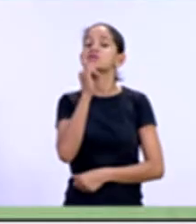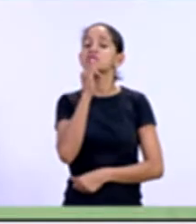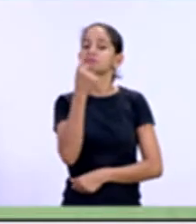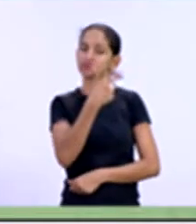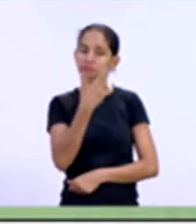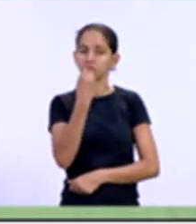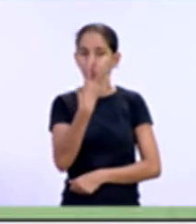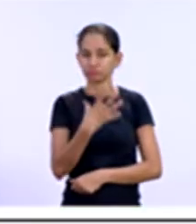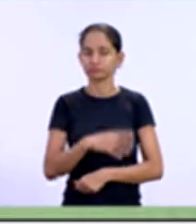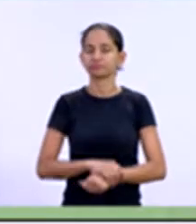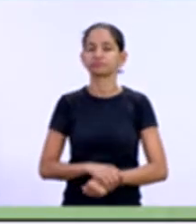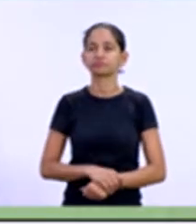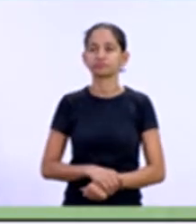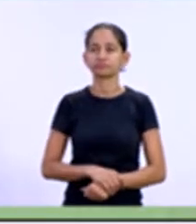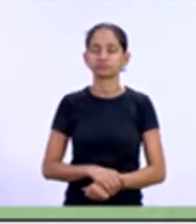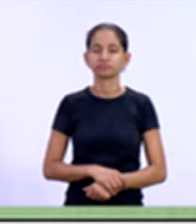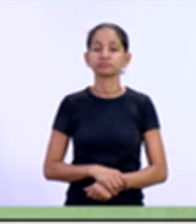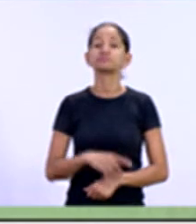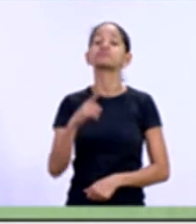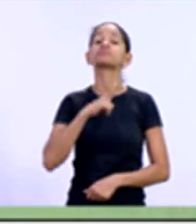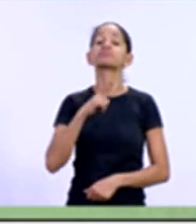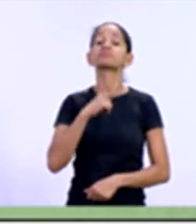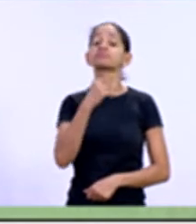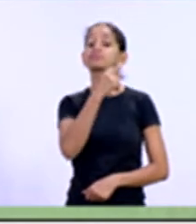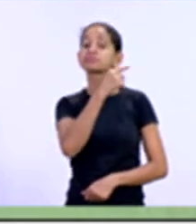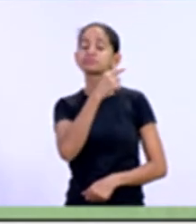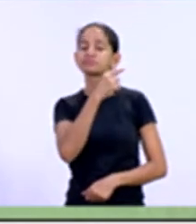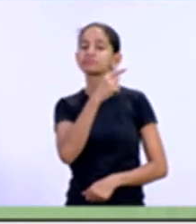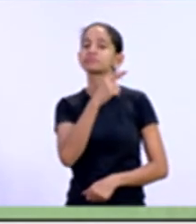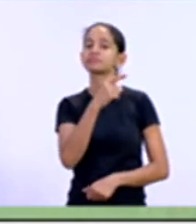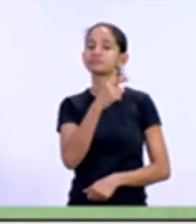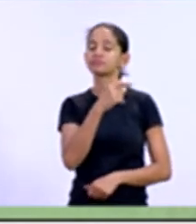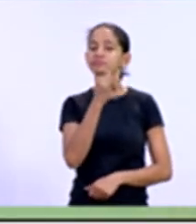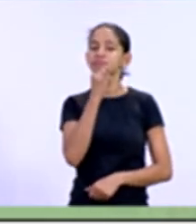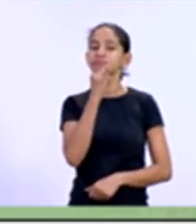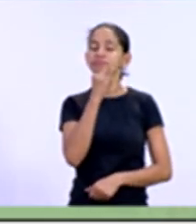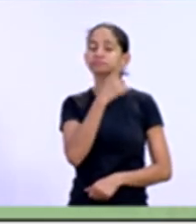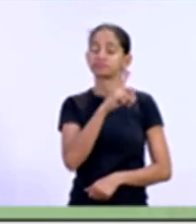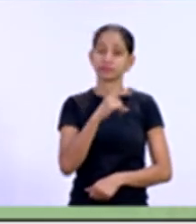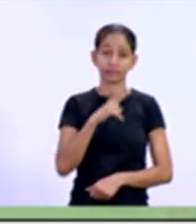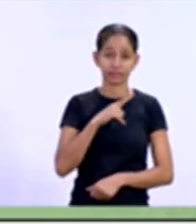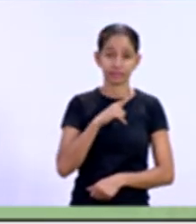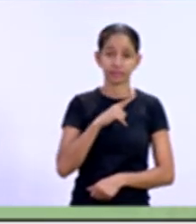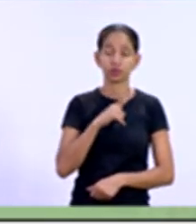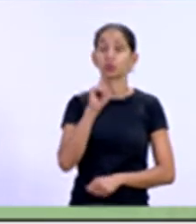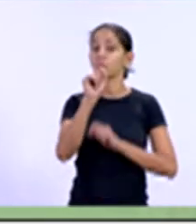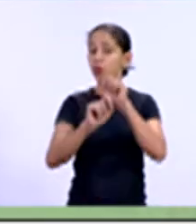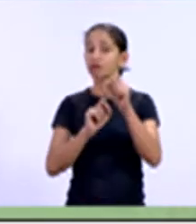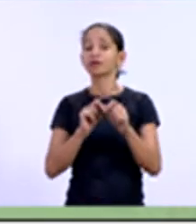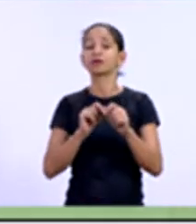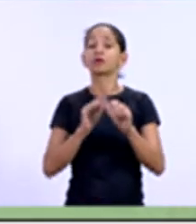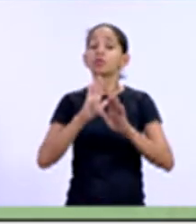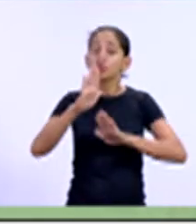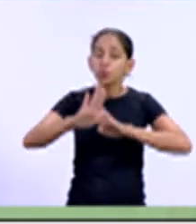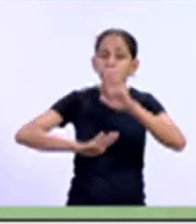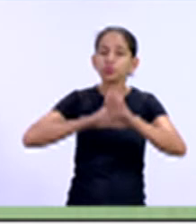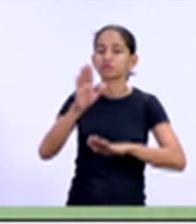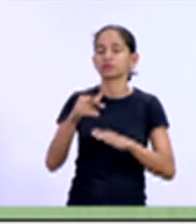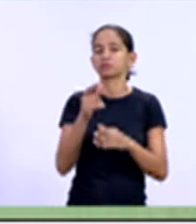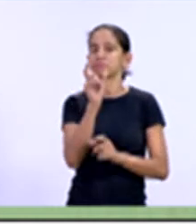então. Nós temos aqui ter cuidado com as